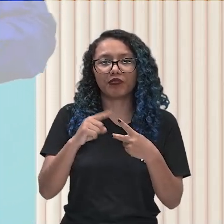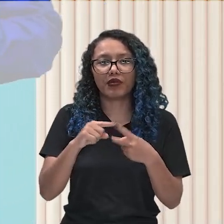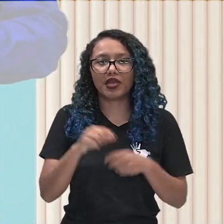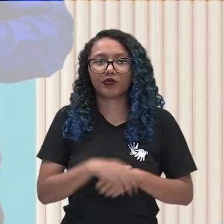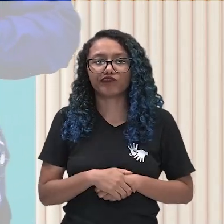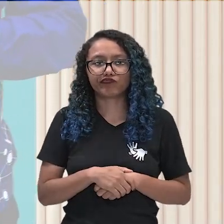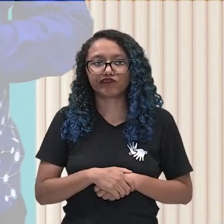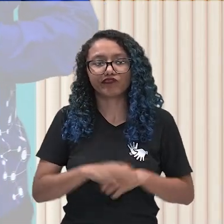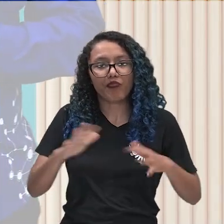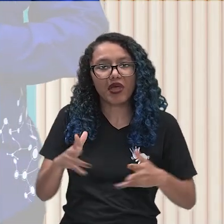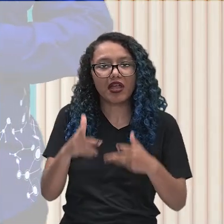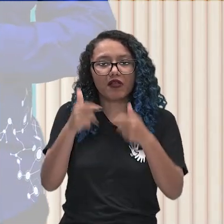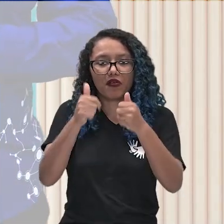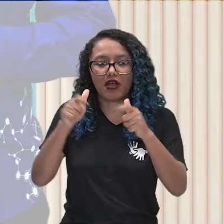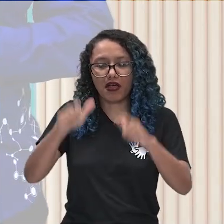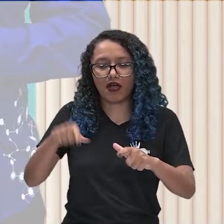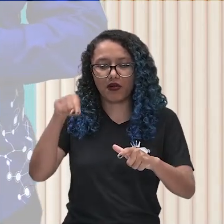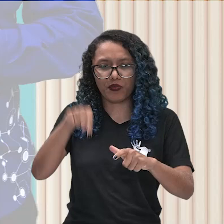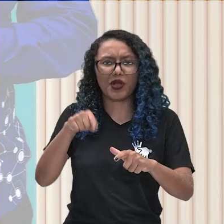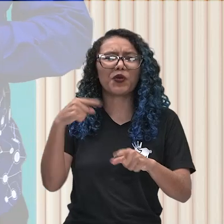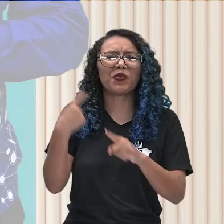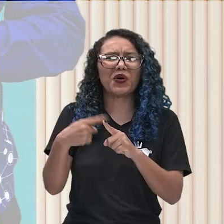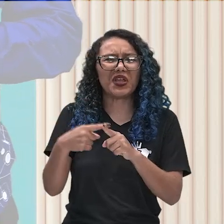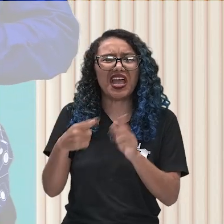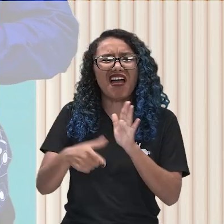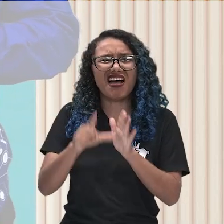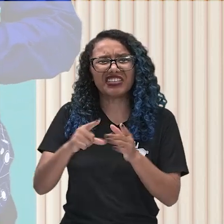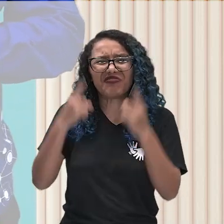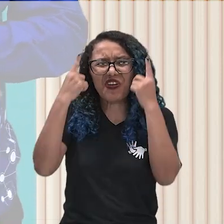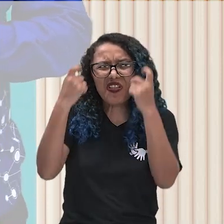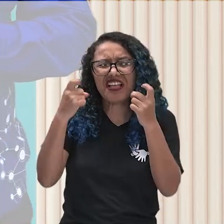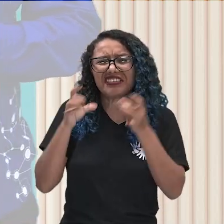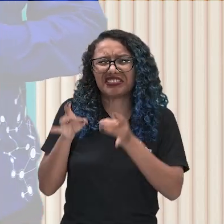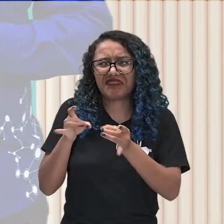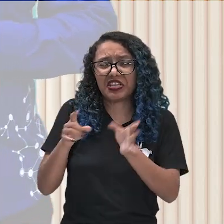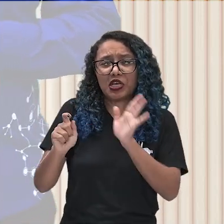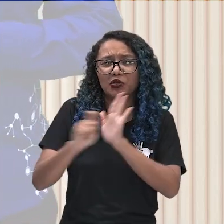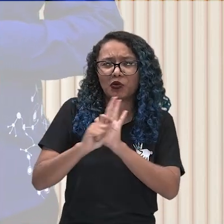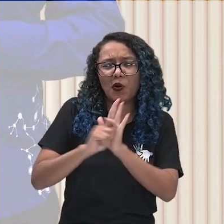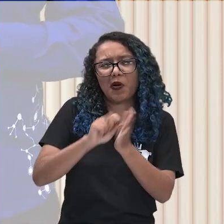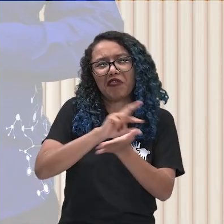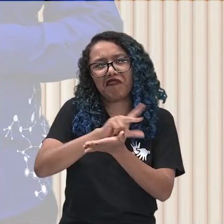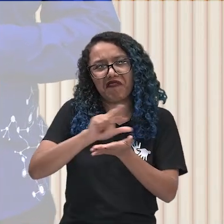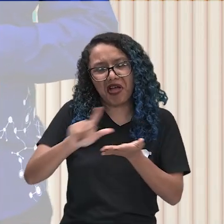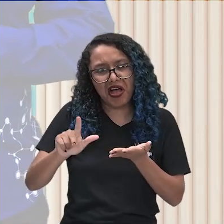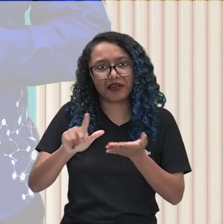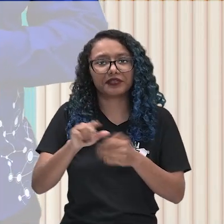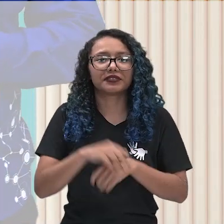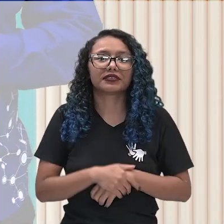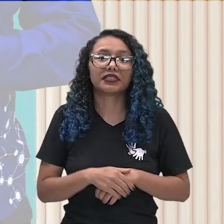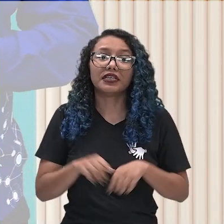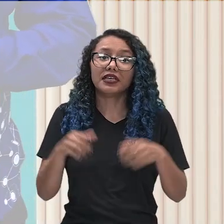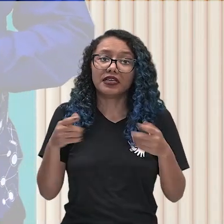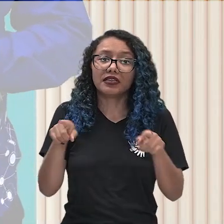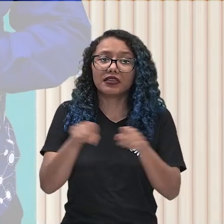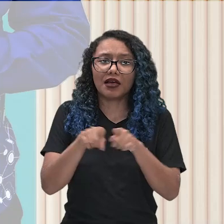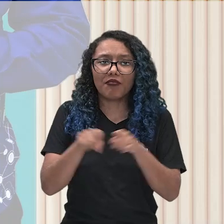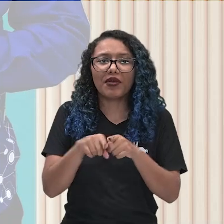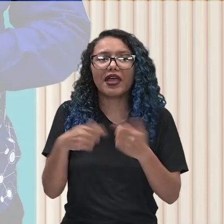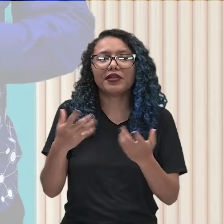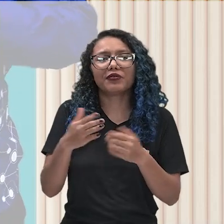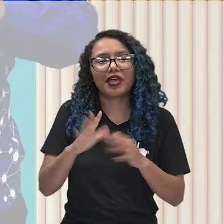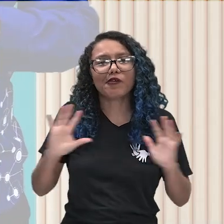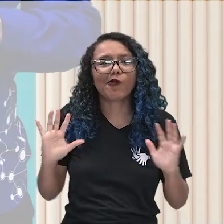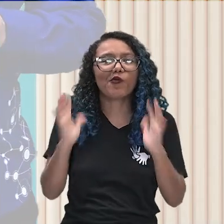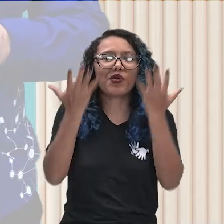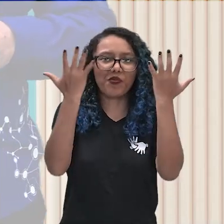Lourenço, então conhecido pela violência e o tráfico de drogas, e para celebrar o curto verão na fria cidade